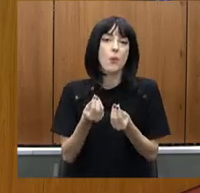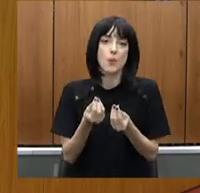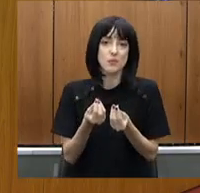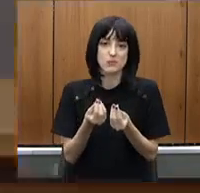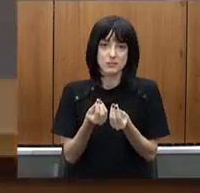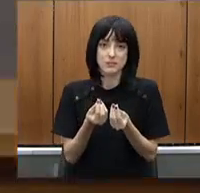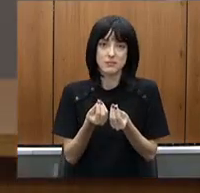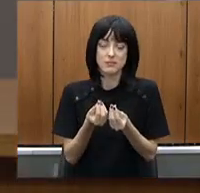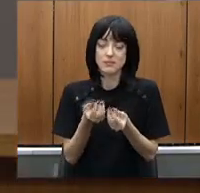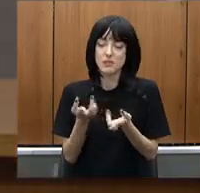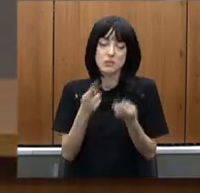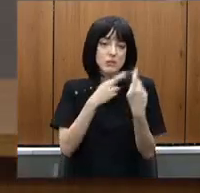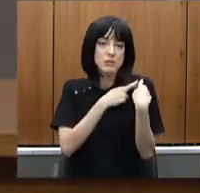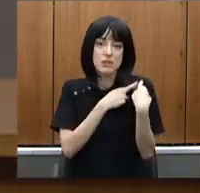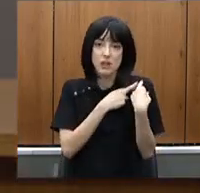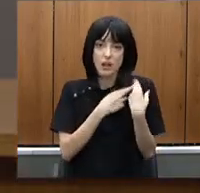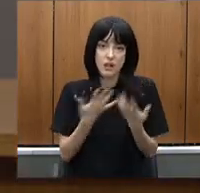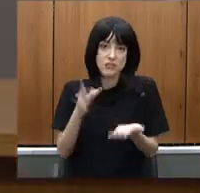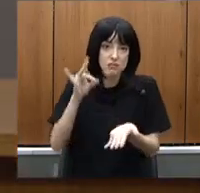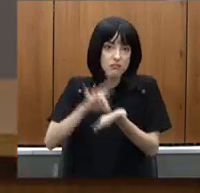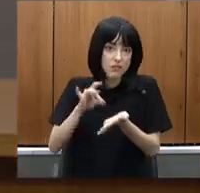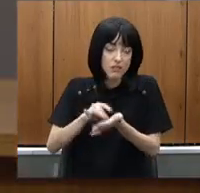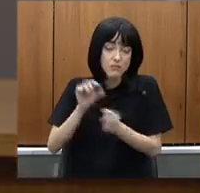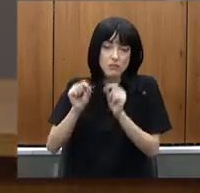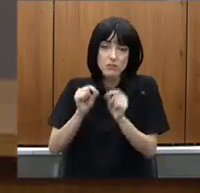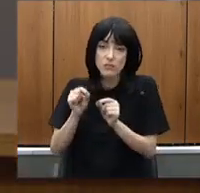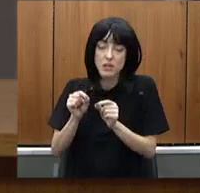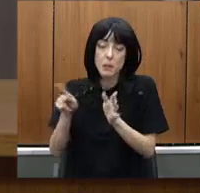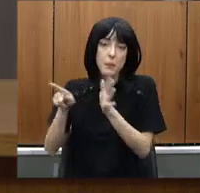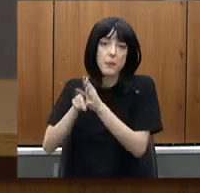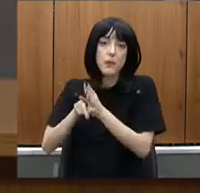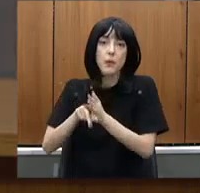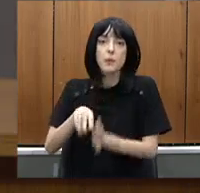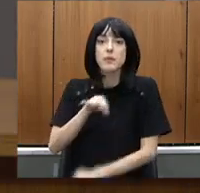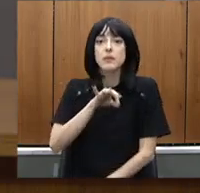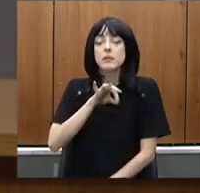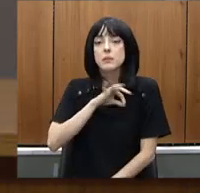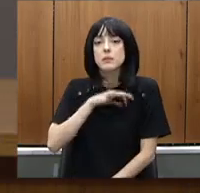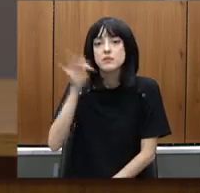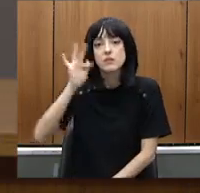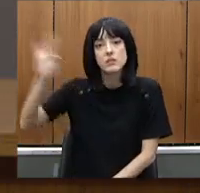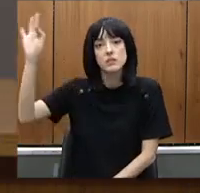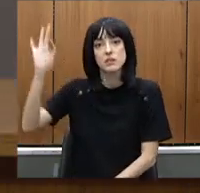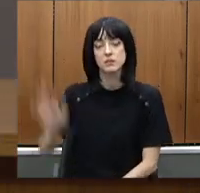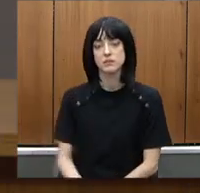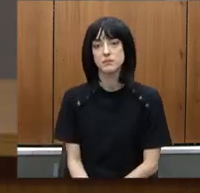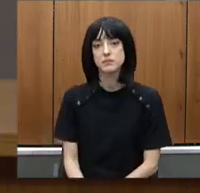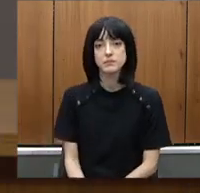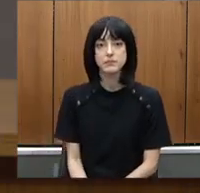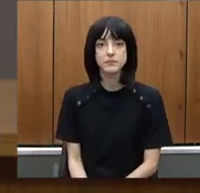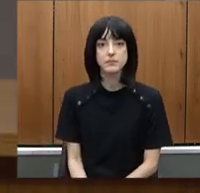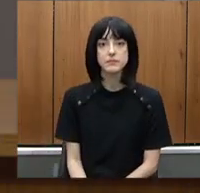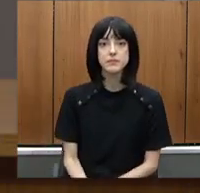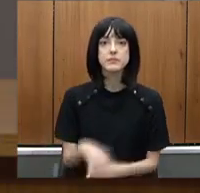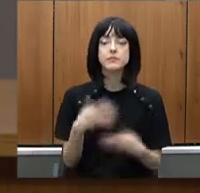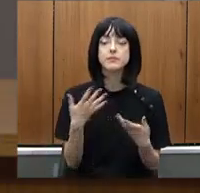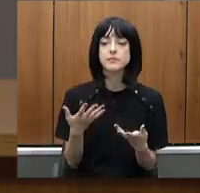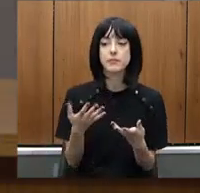Episódio de Varginha foi chamada a polícia militar junto com a Polícia Rodoviária Federal para